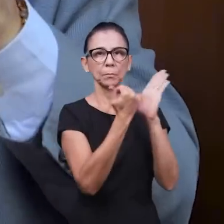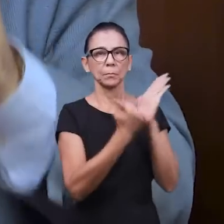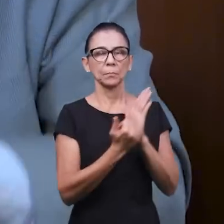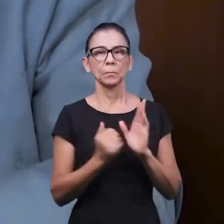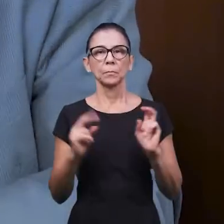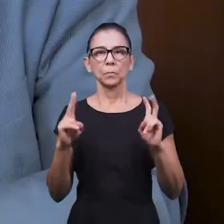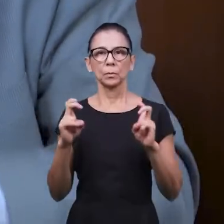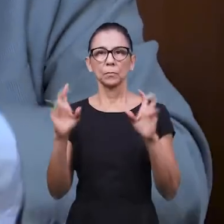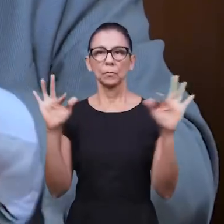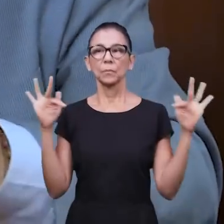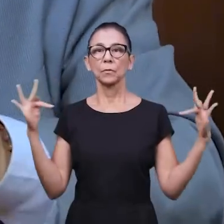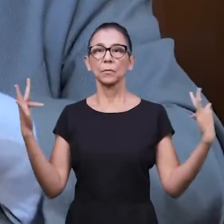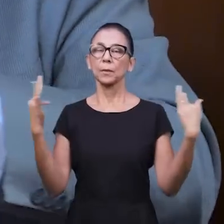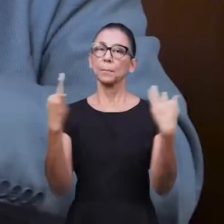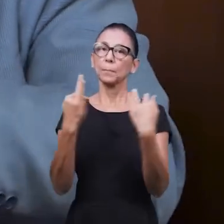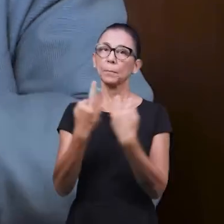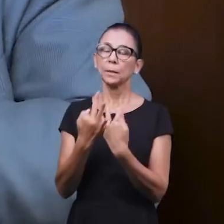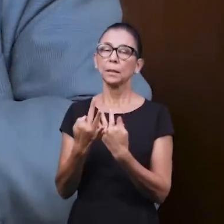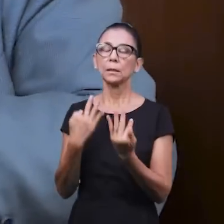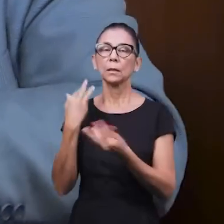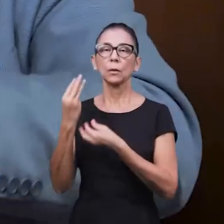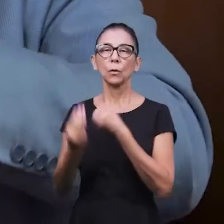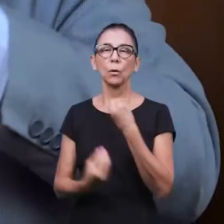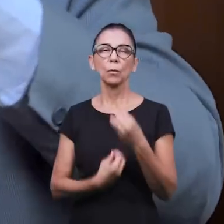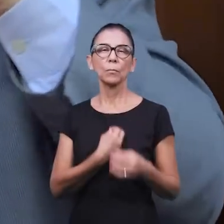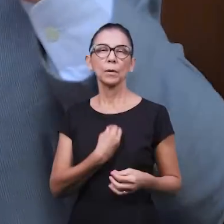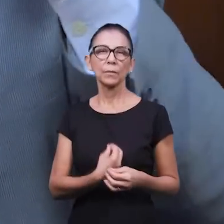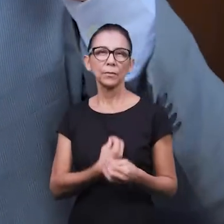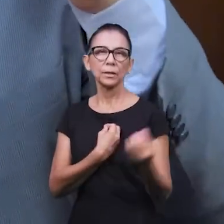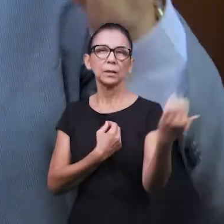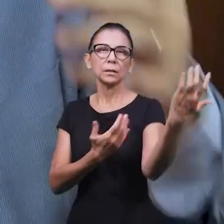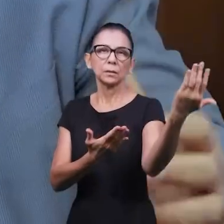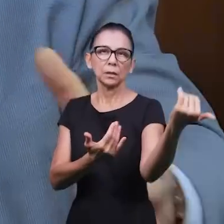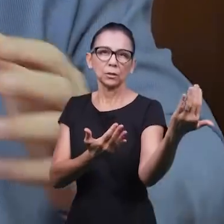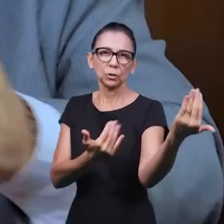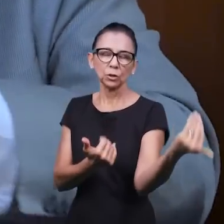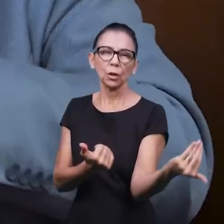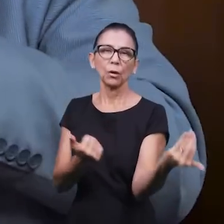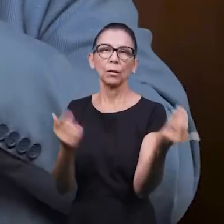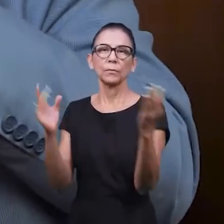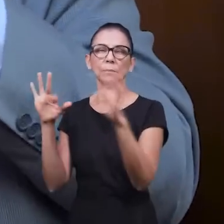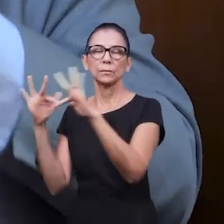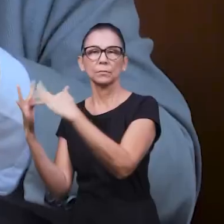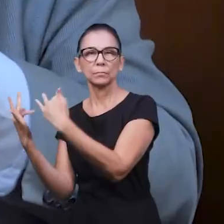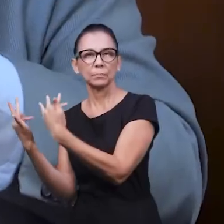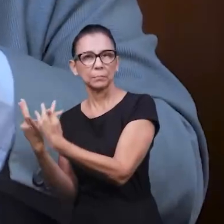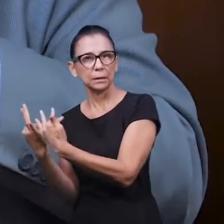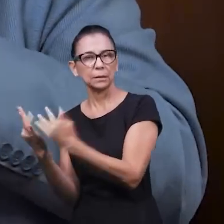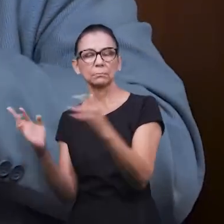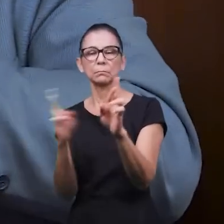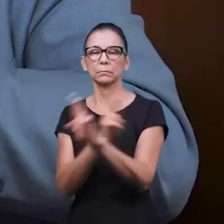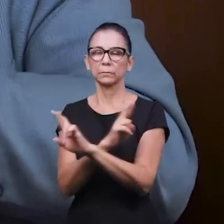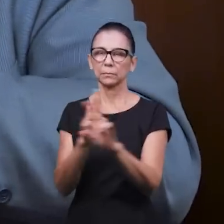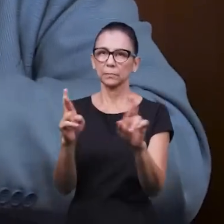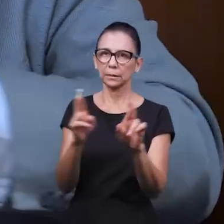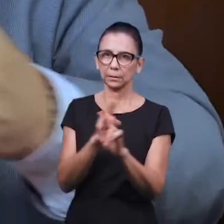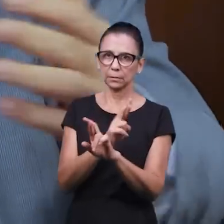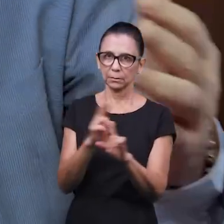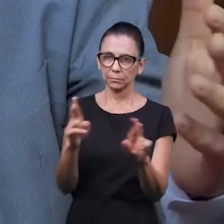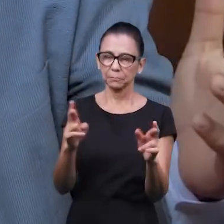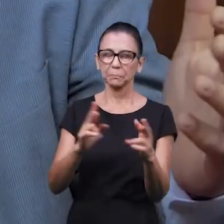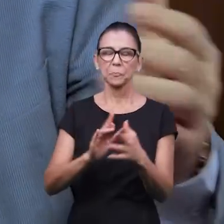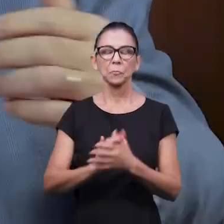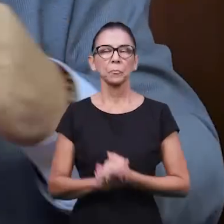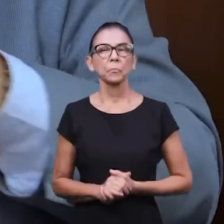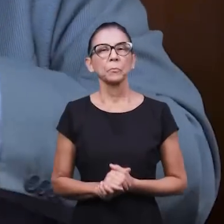tema família, né? Família, o jovem na família, no seio da família, filhos e pais, enfim. Nós estamos tratando